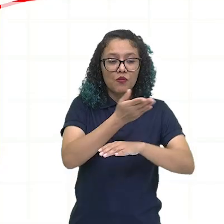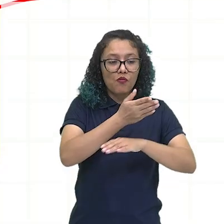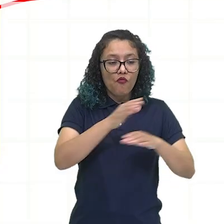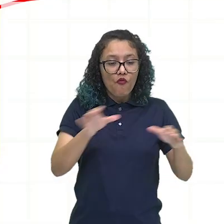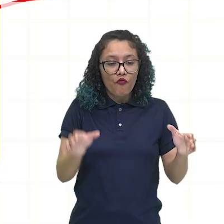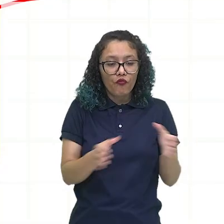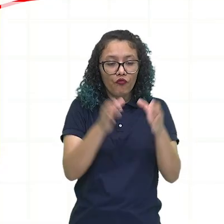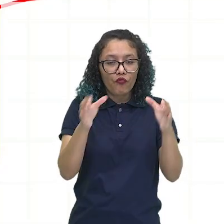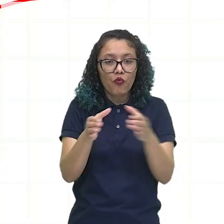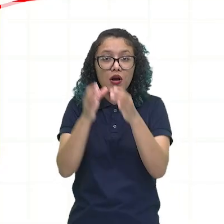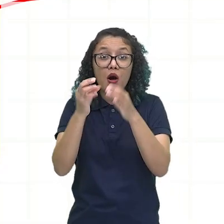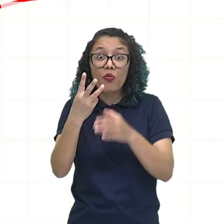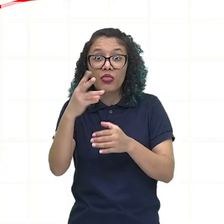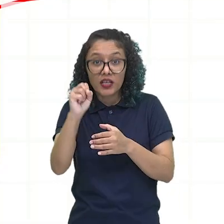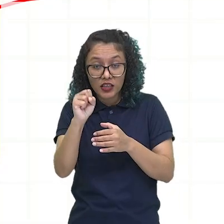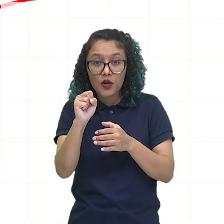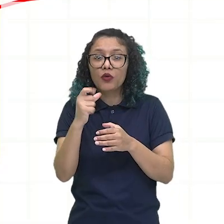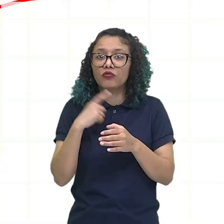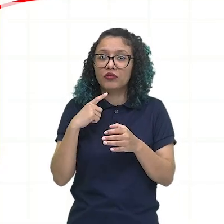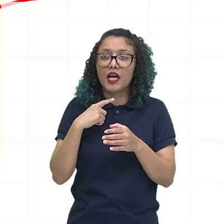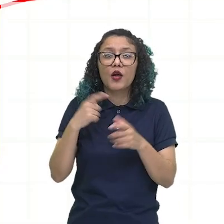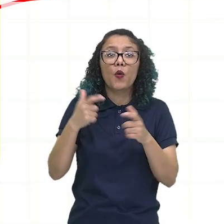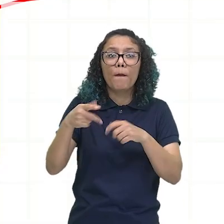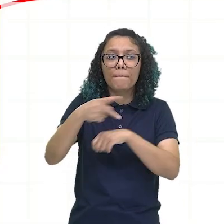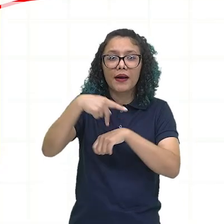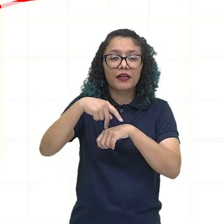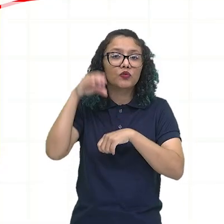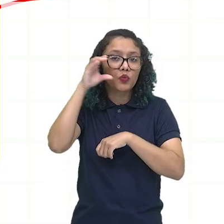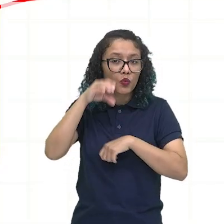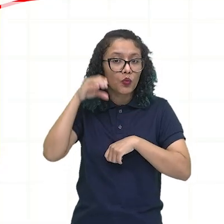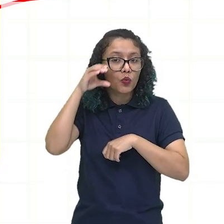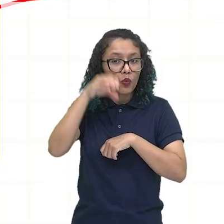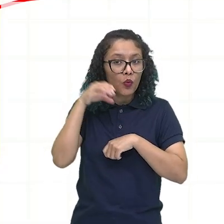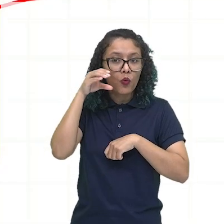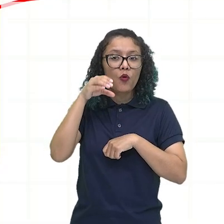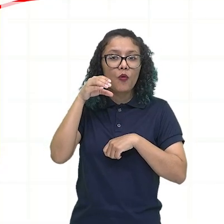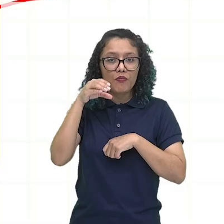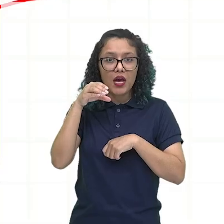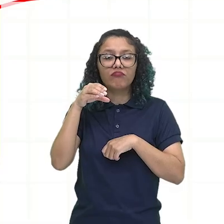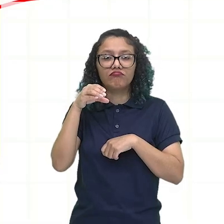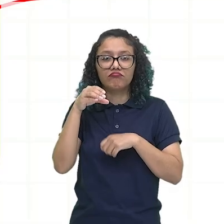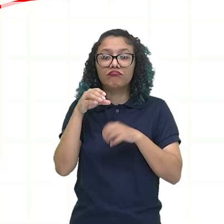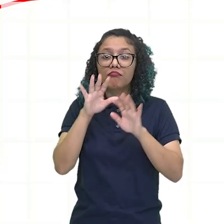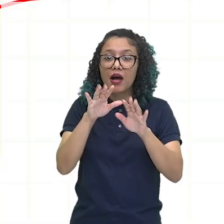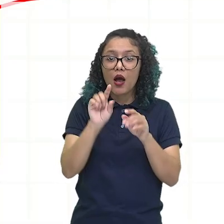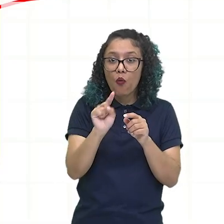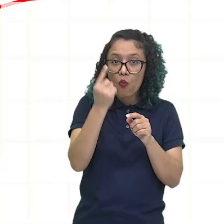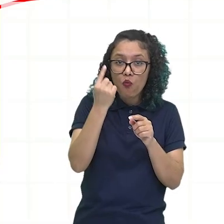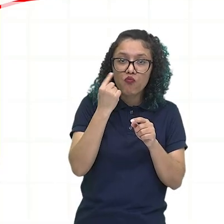vulcões da Colômbia, nosso país aqui vizinho. E destes 38,